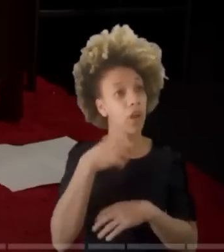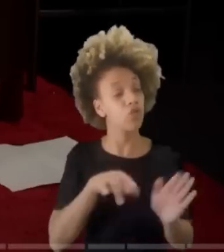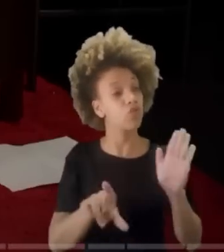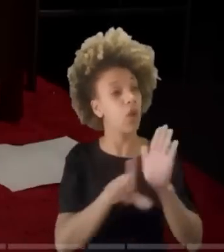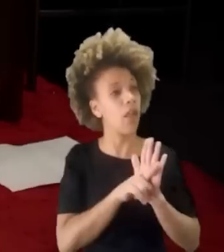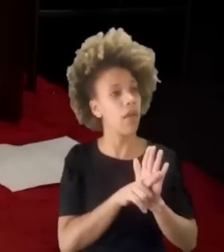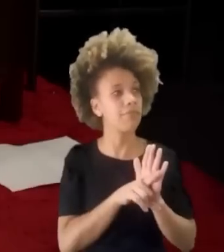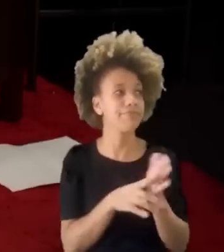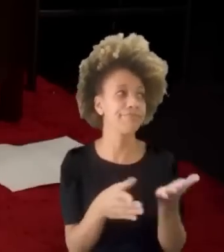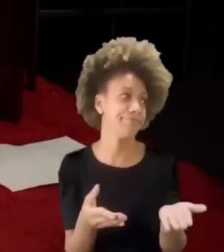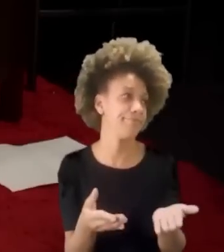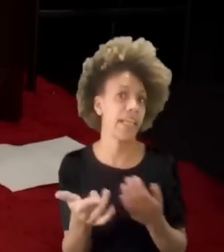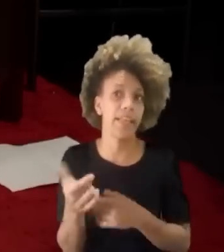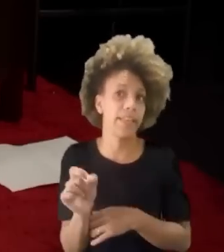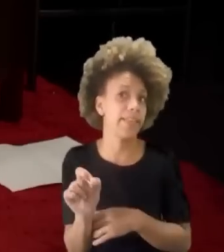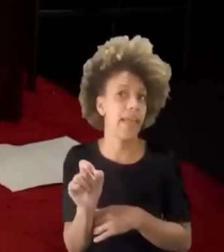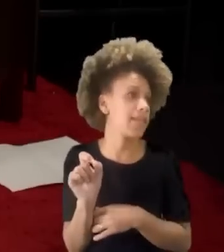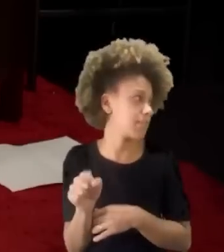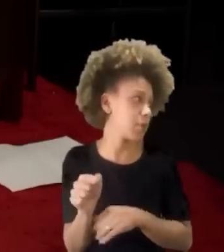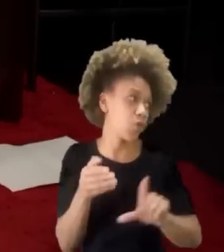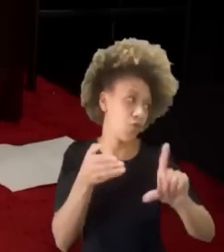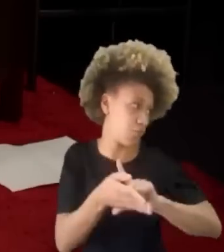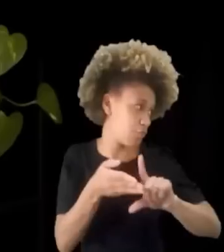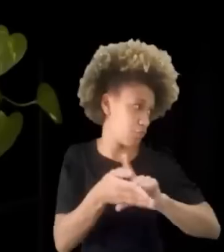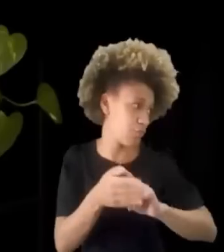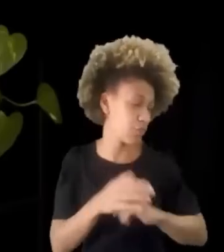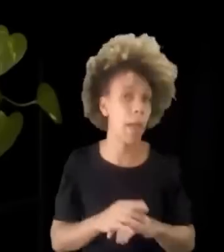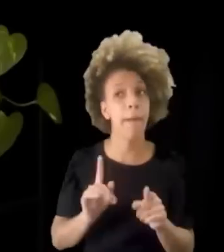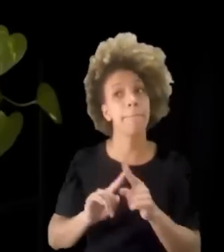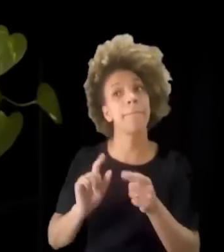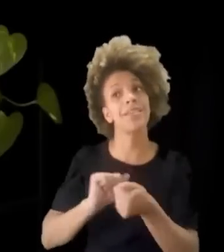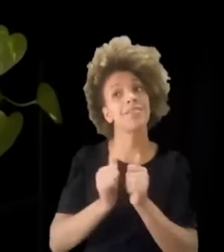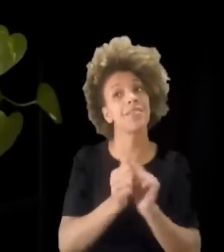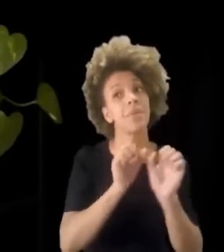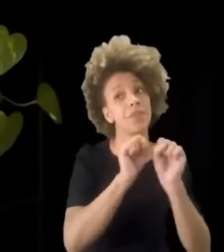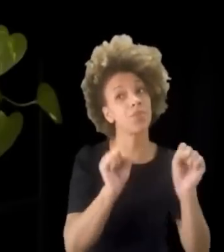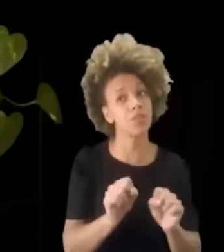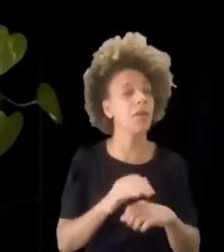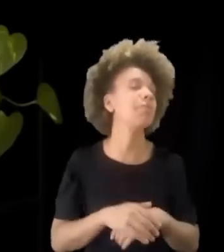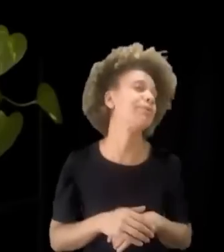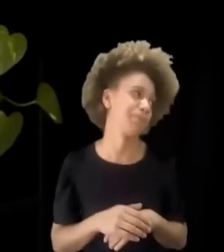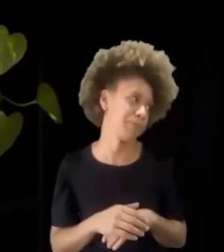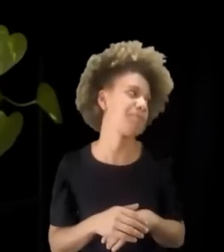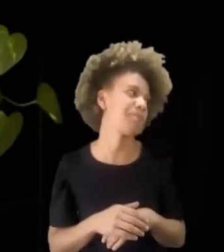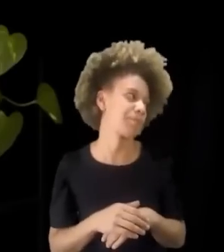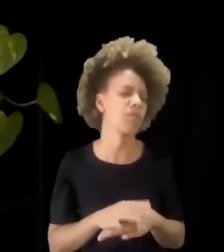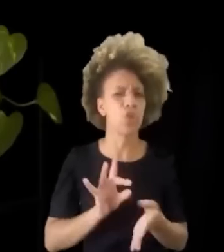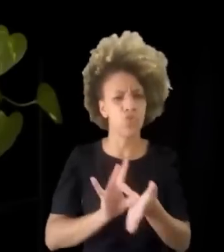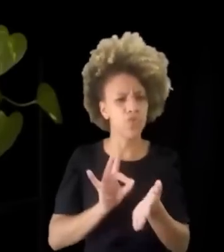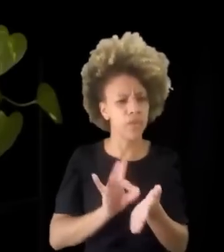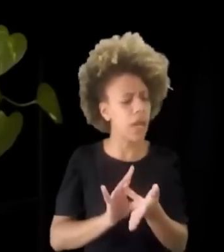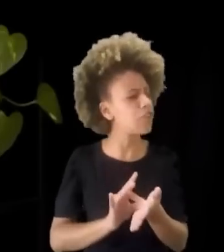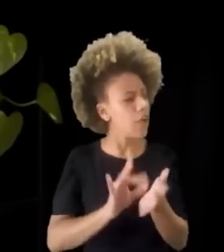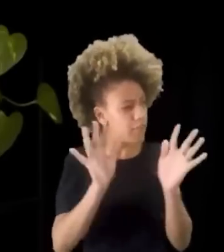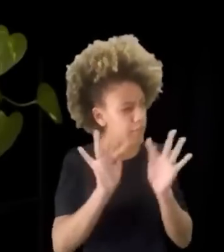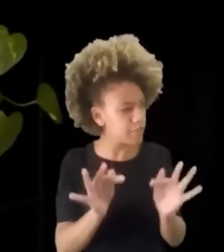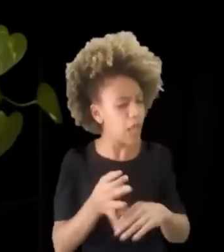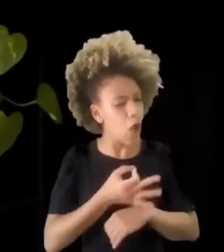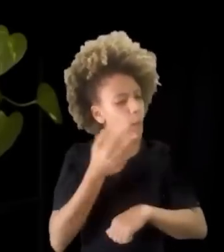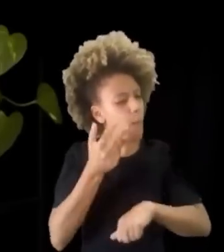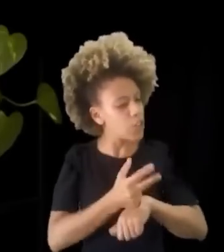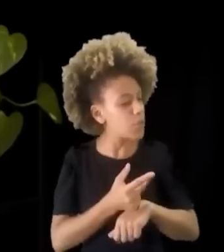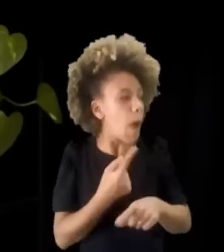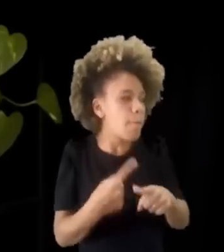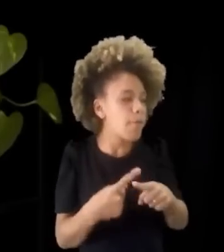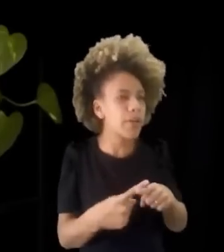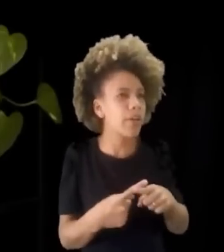sobre uma lei dá 10.000 views tá ligado aquela coisa que ele falou e você se adaptar o sistema entendeu Eu de verdade eu fico muito feliz de fazer o